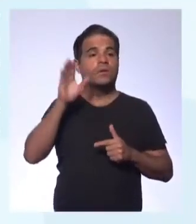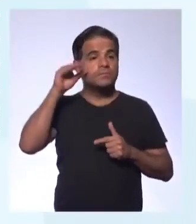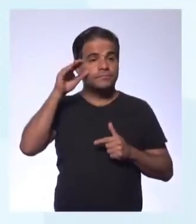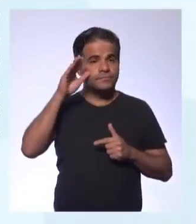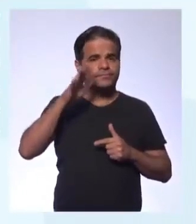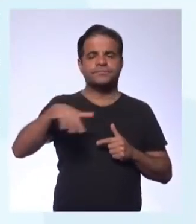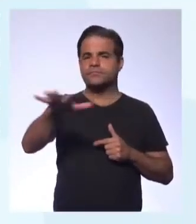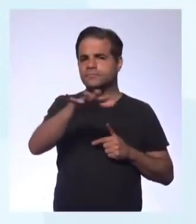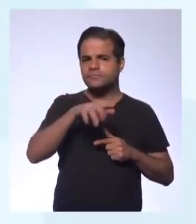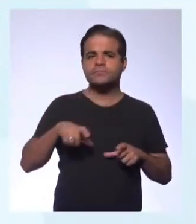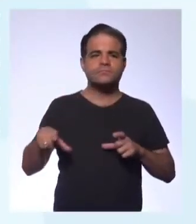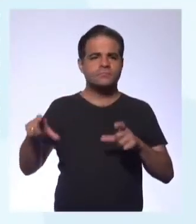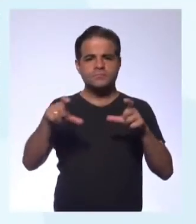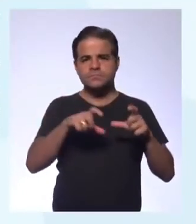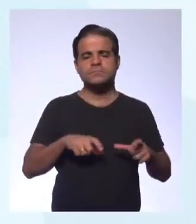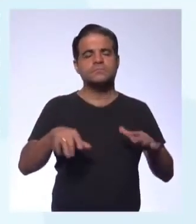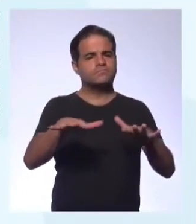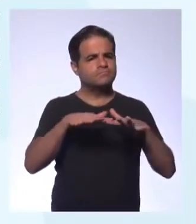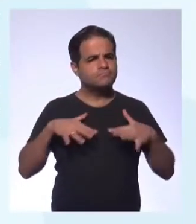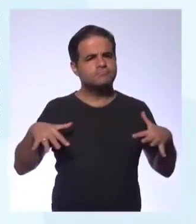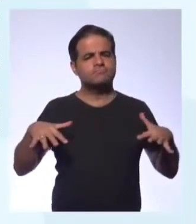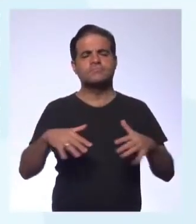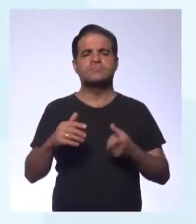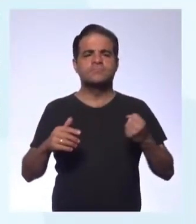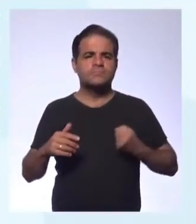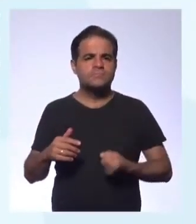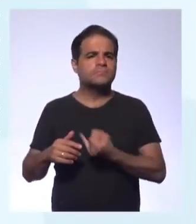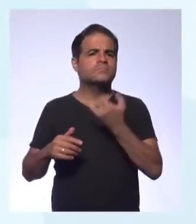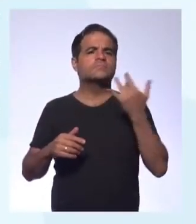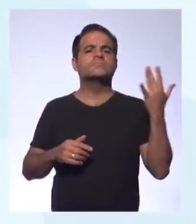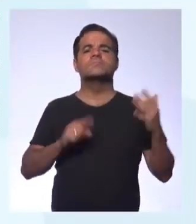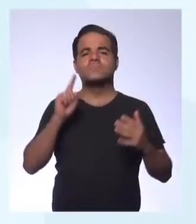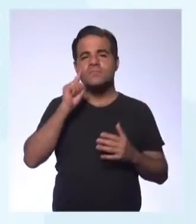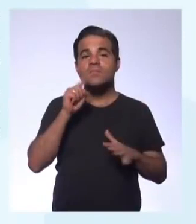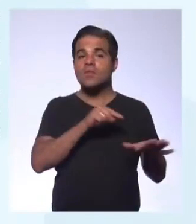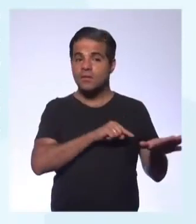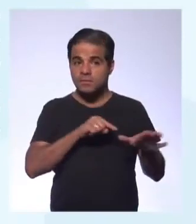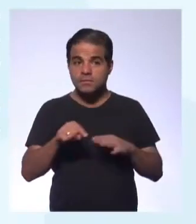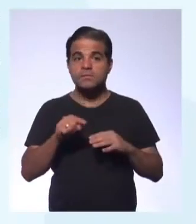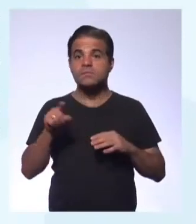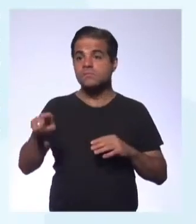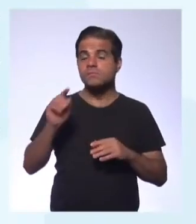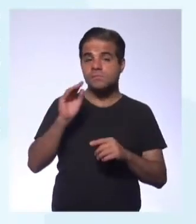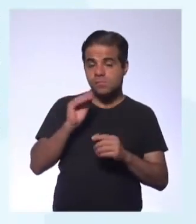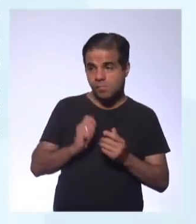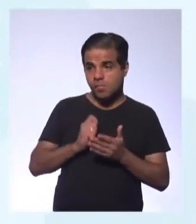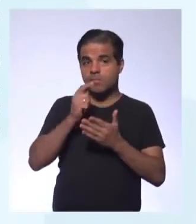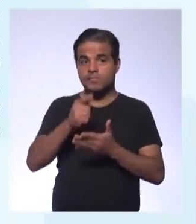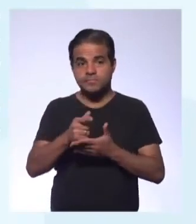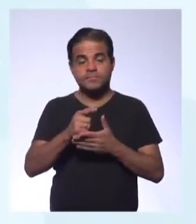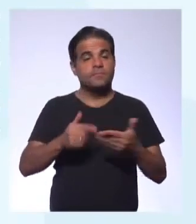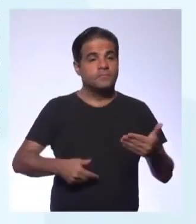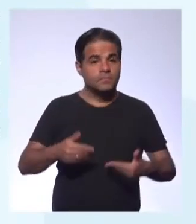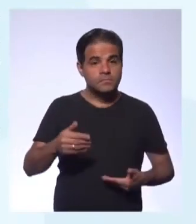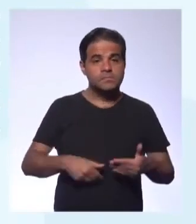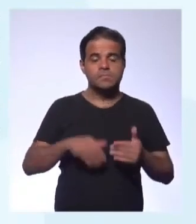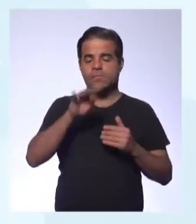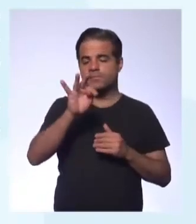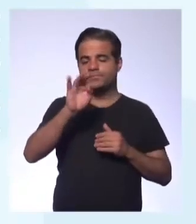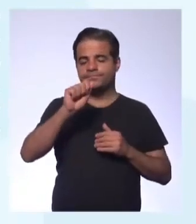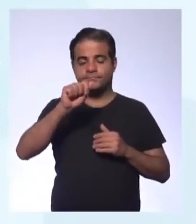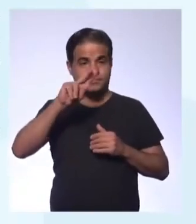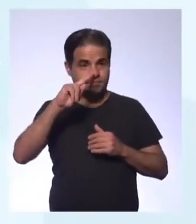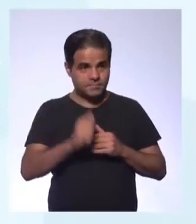nas terras do senhor, durante certo número de dias por semana. Então, ó, o servo ele devia talha